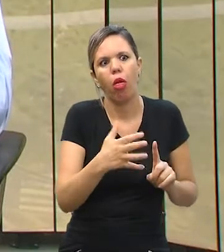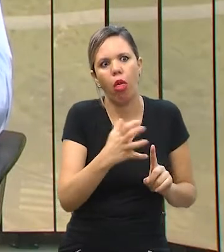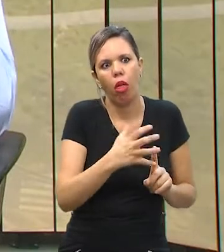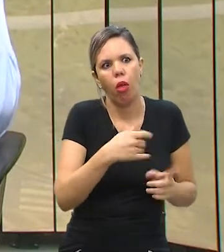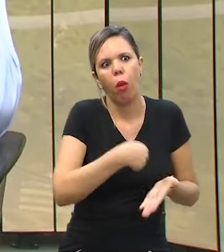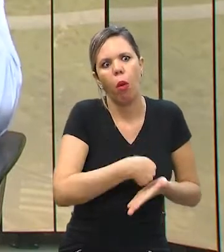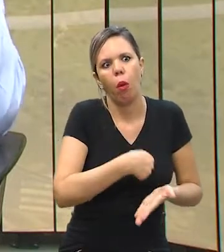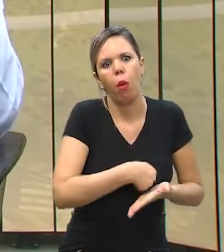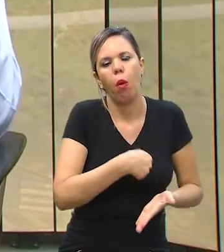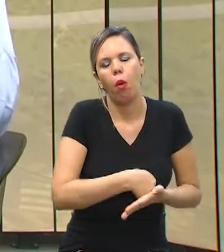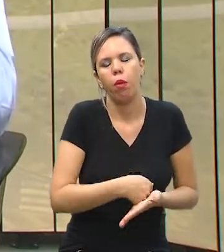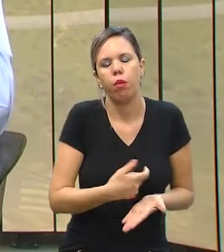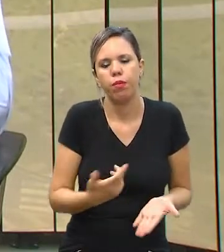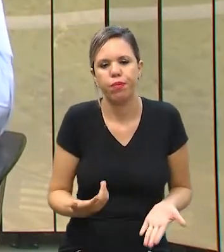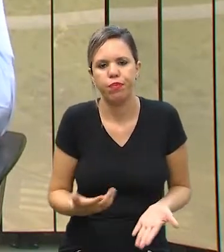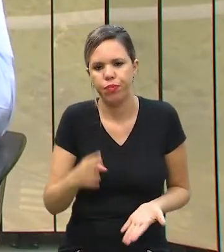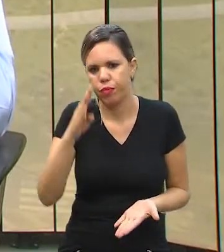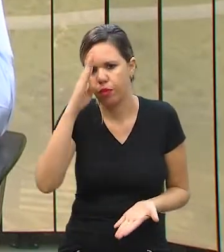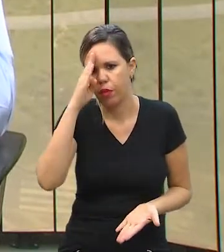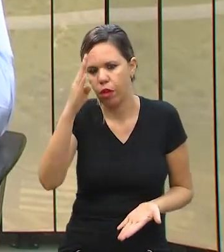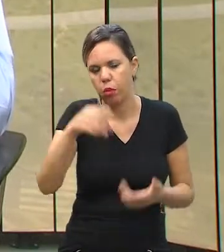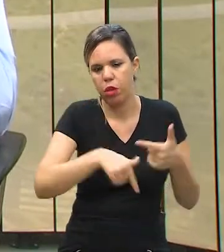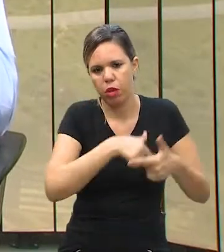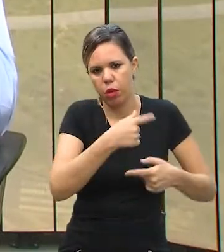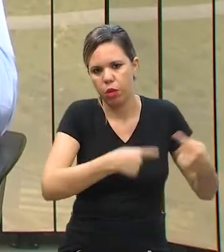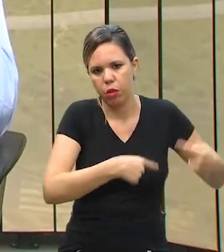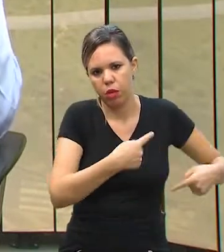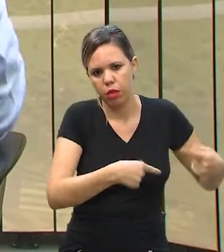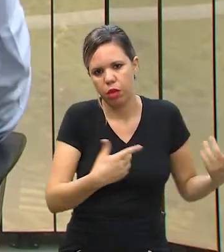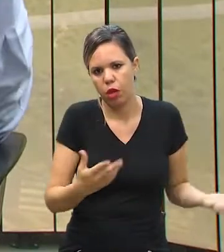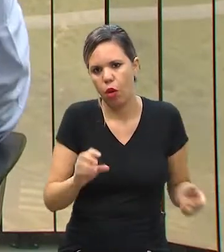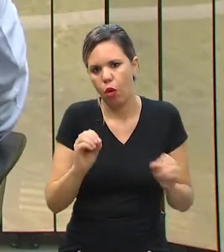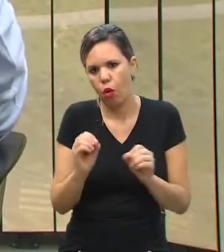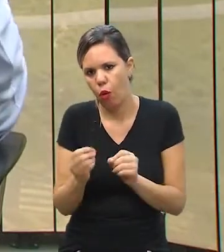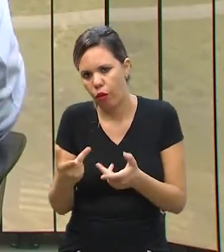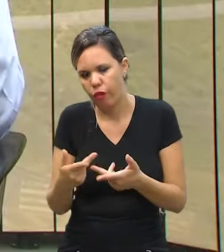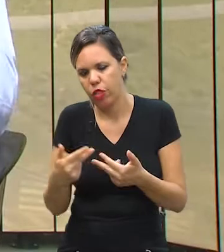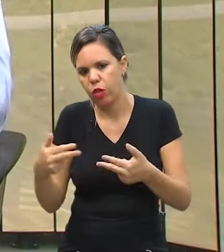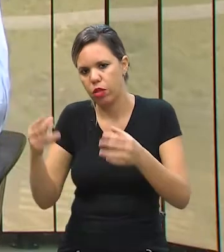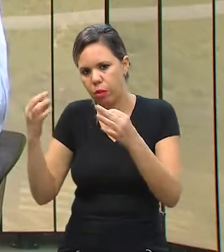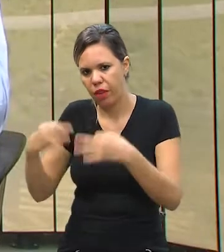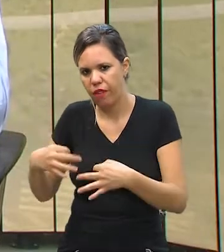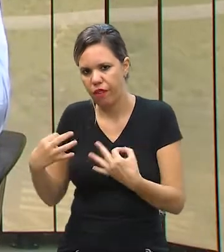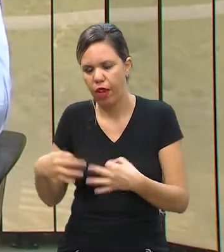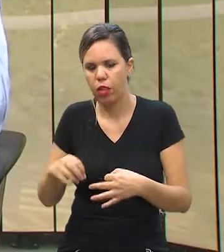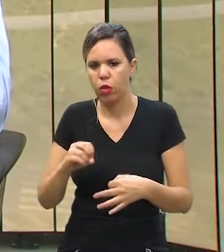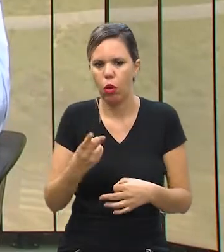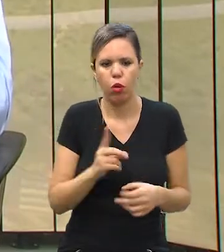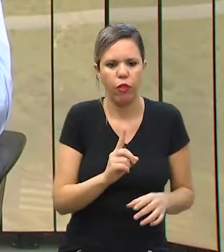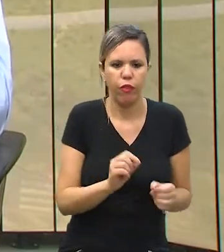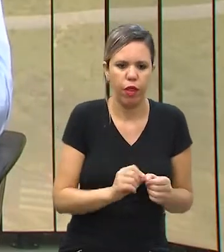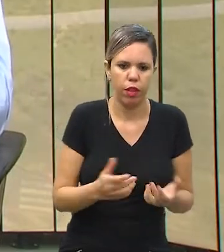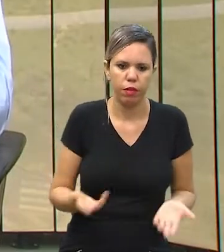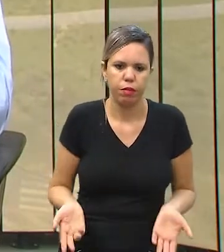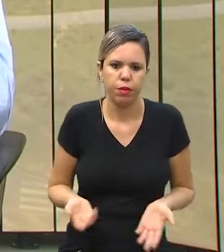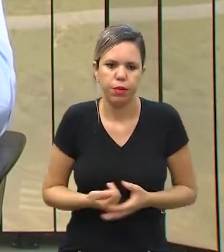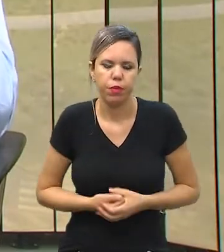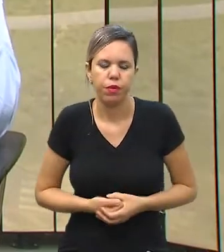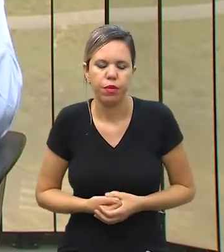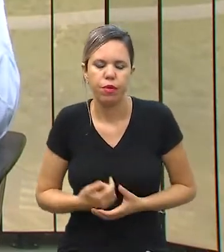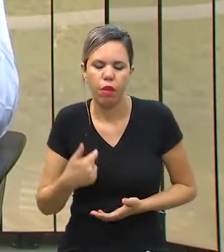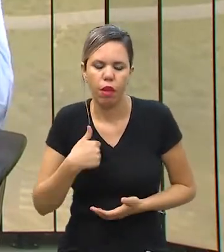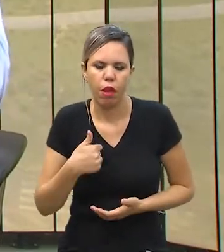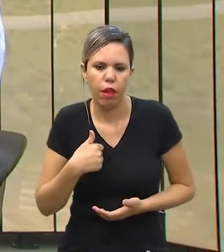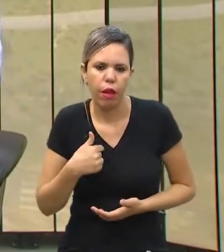muitas. Então você acaba priorizando mais na política, eu falo, ou faz uma coisa bem feita, ou não faz. Então, no meu